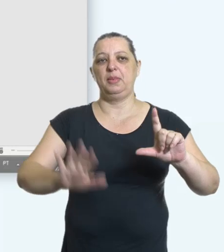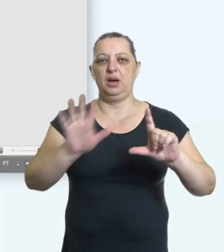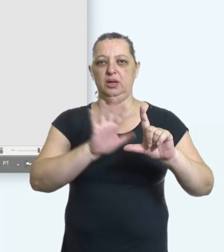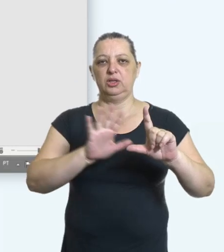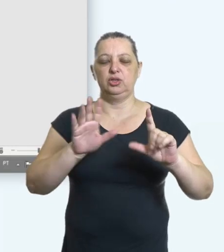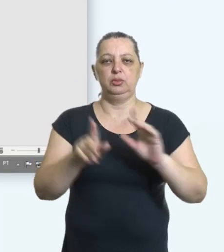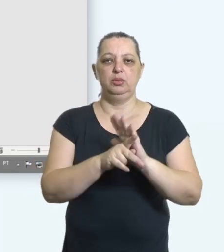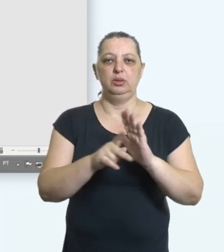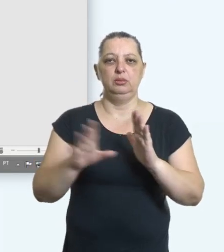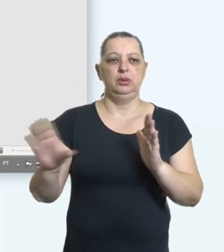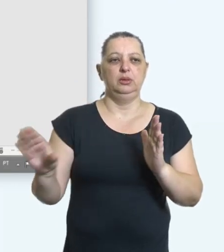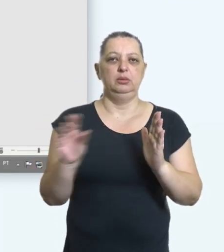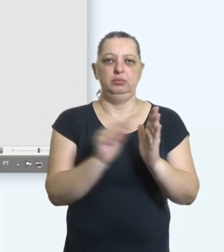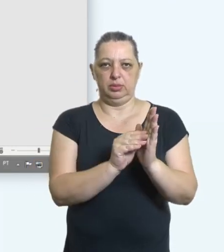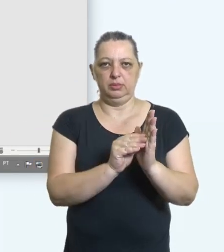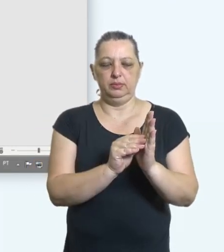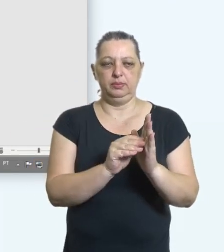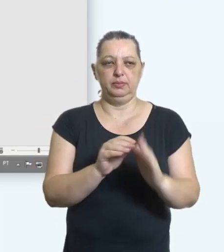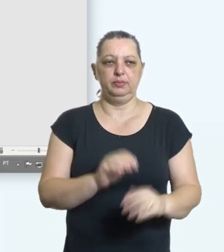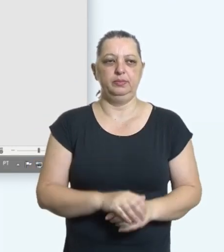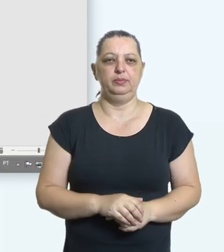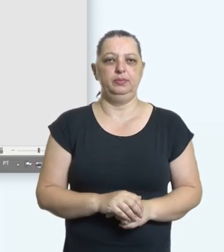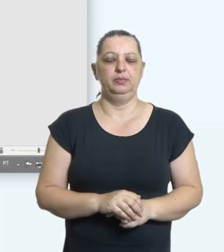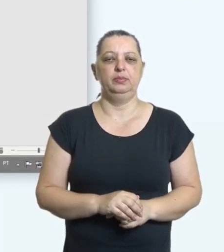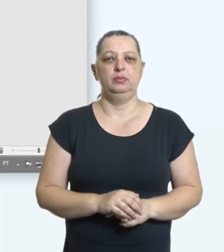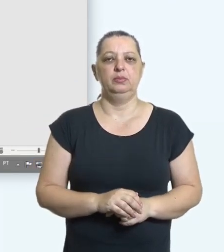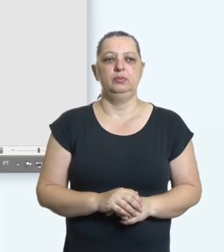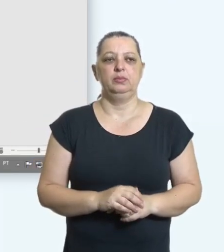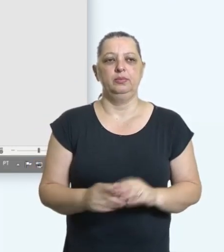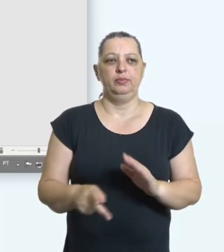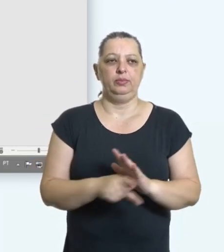inserir imagem, área de trabalho.